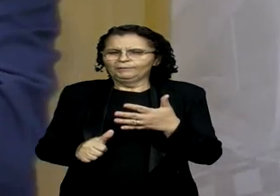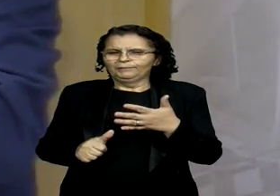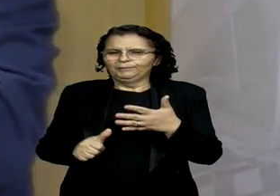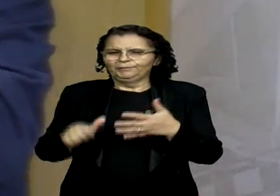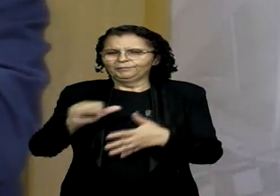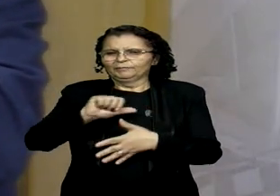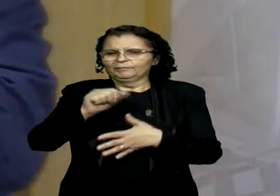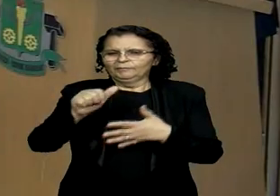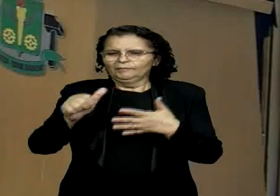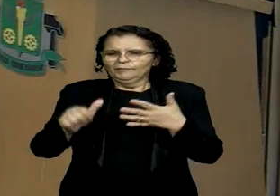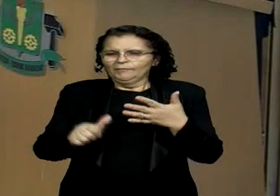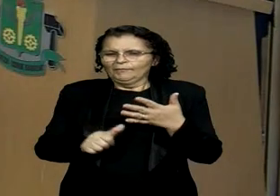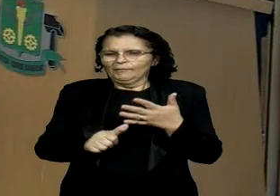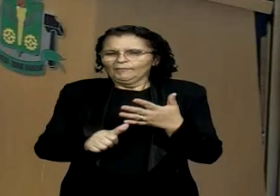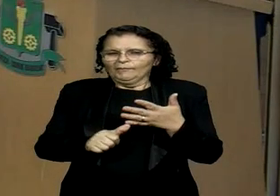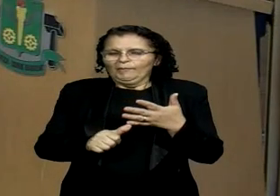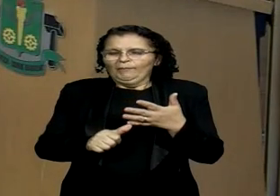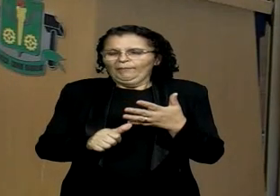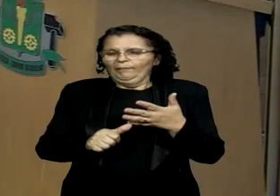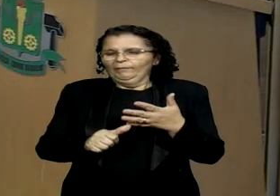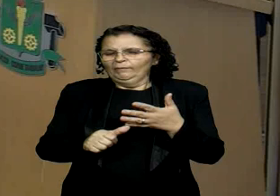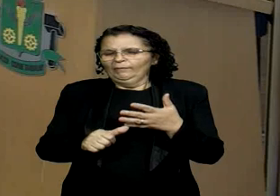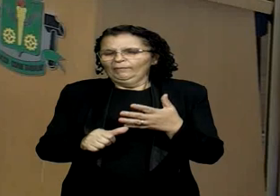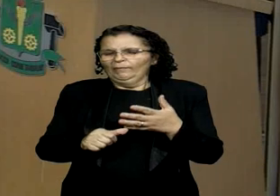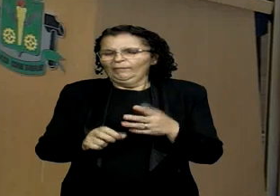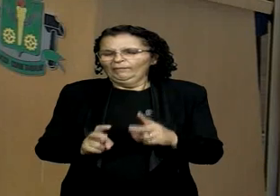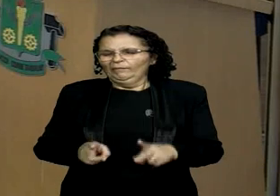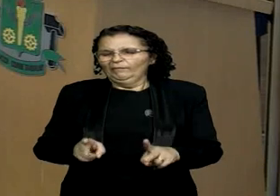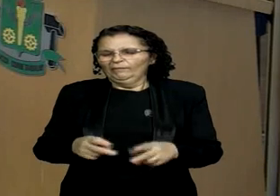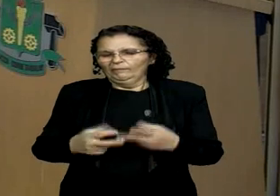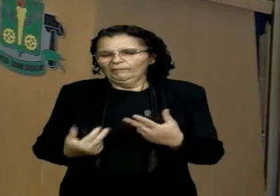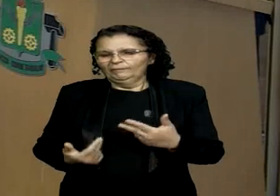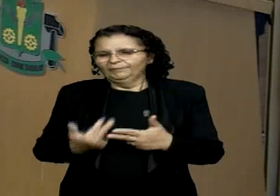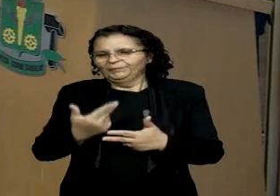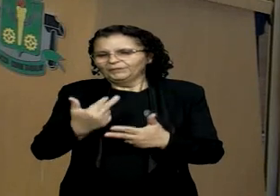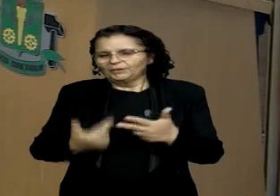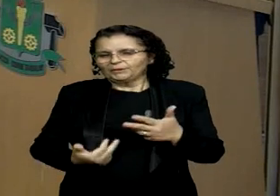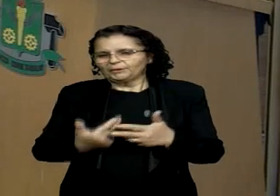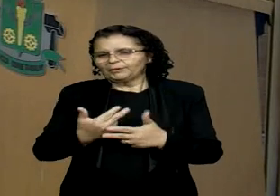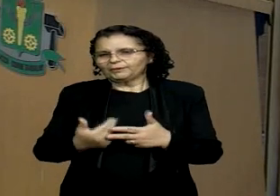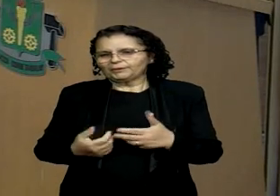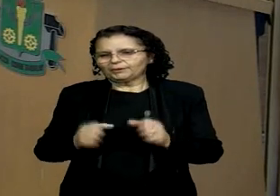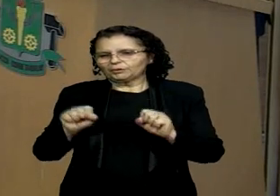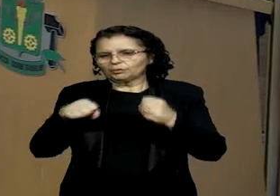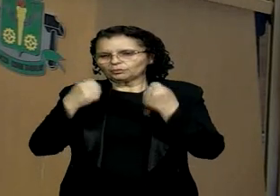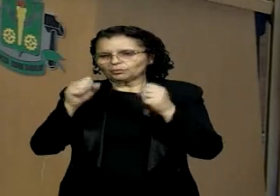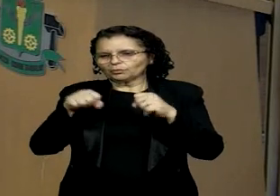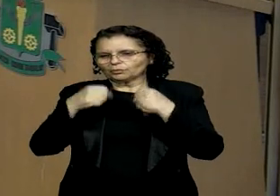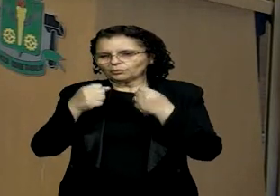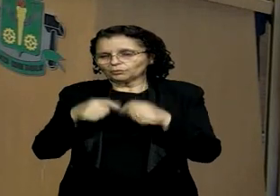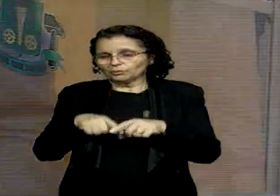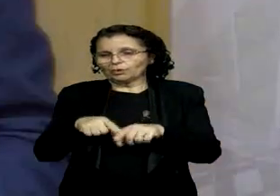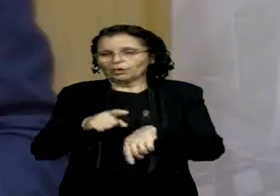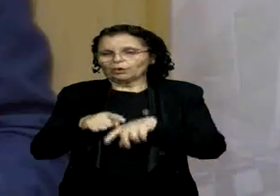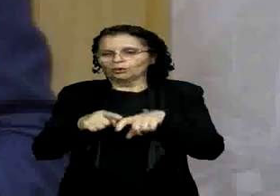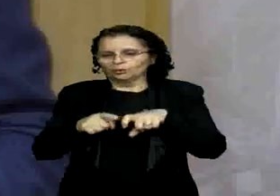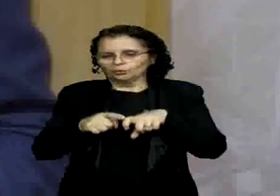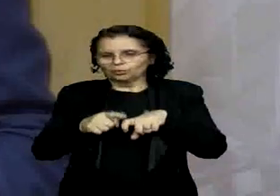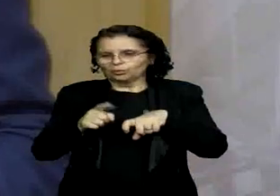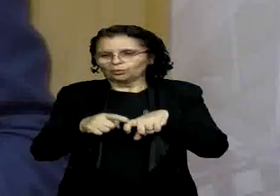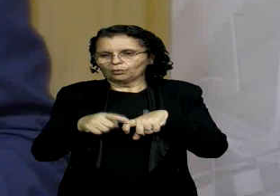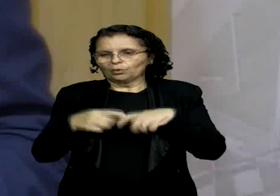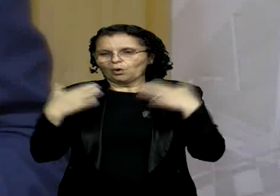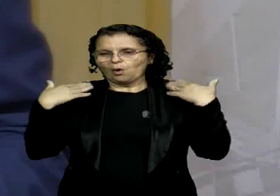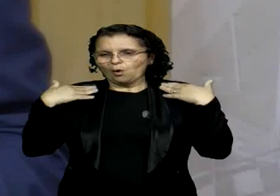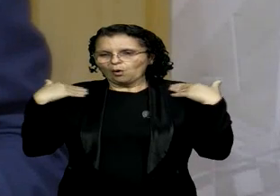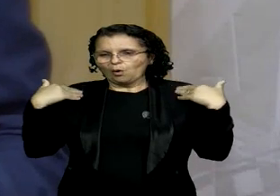Obrigado, presidente. A oferta de vagas para avaliação de cirurgia ortopédicas, grupo de joelhos,